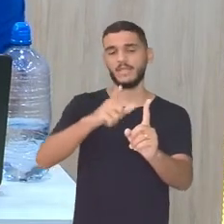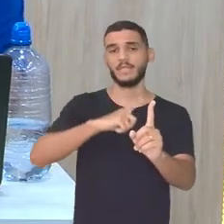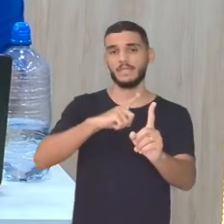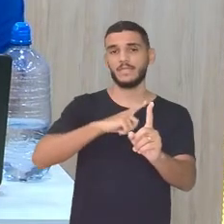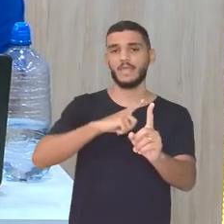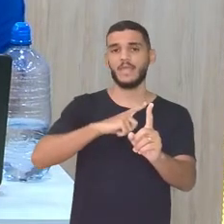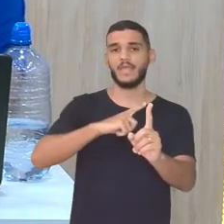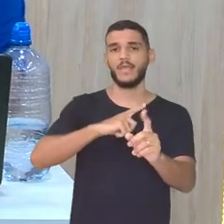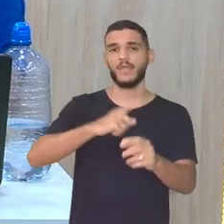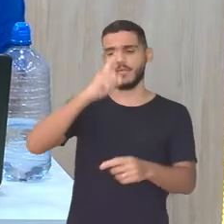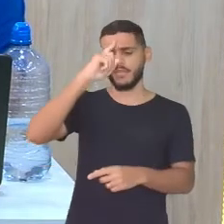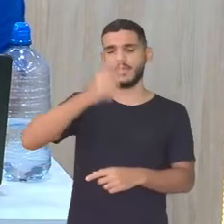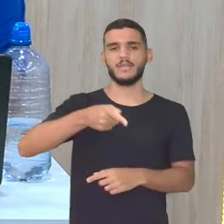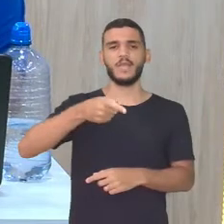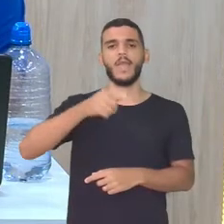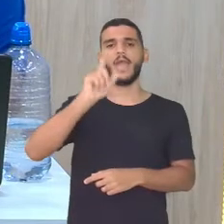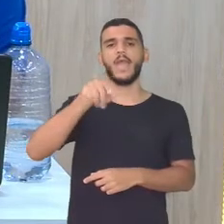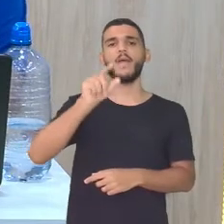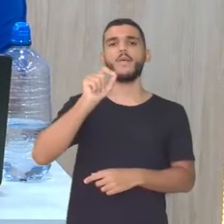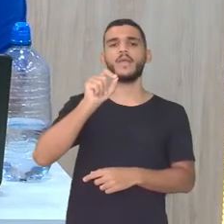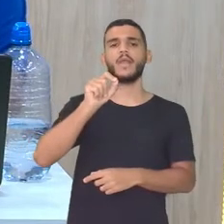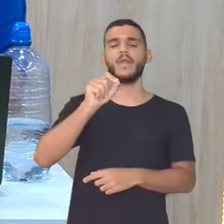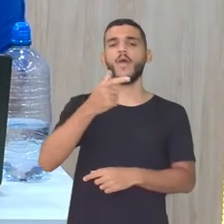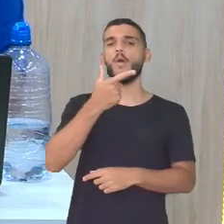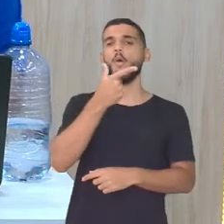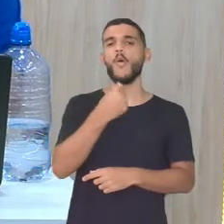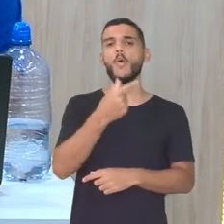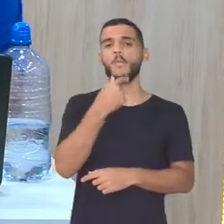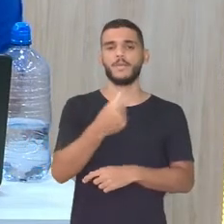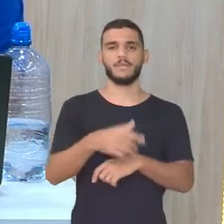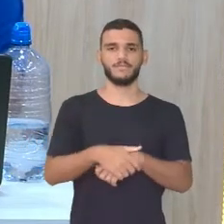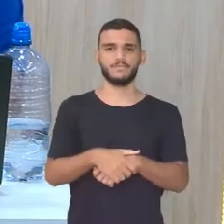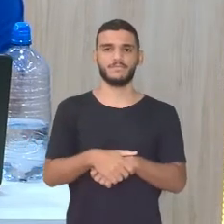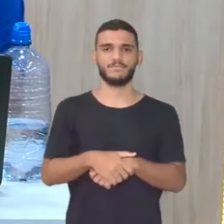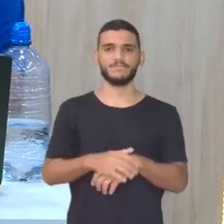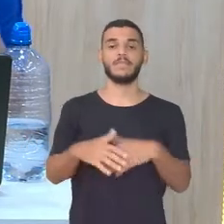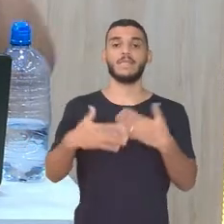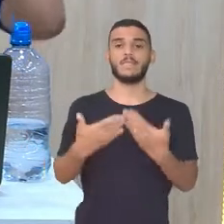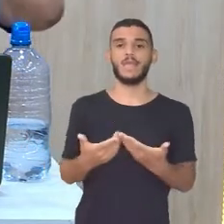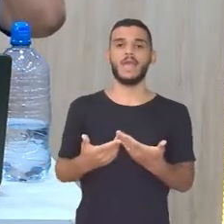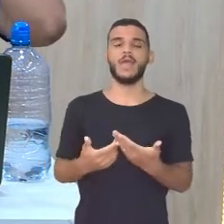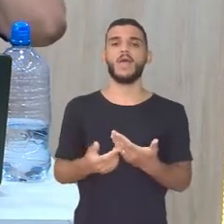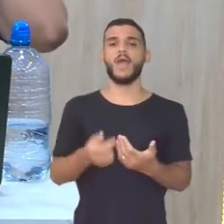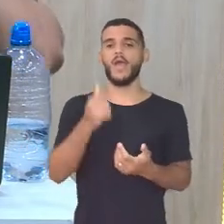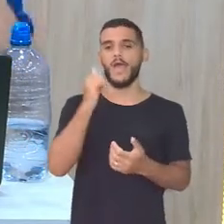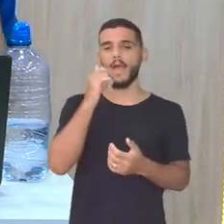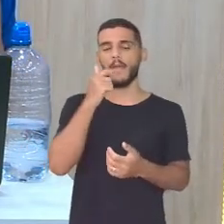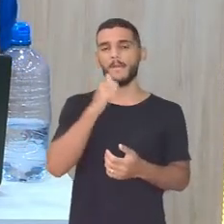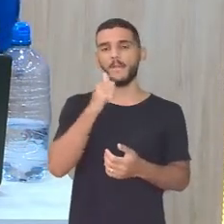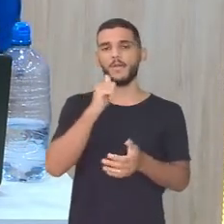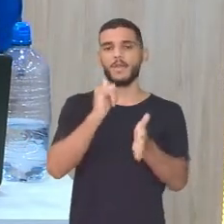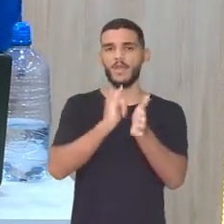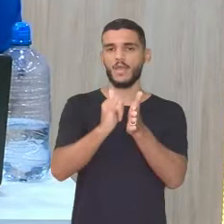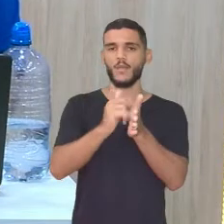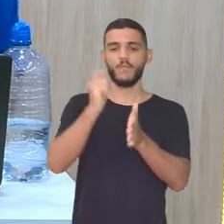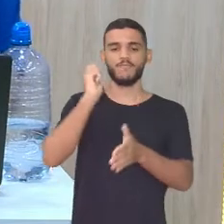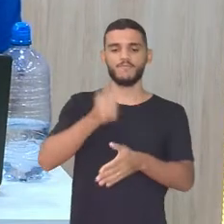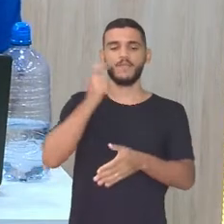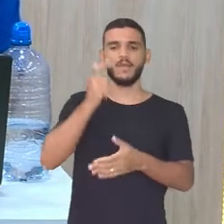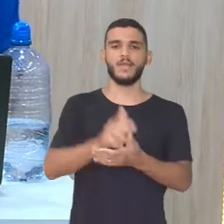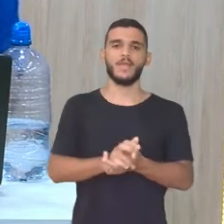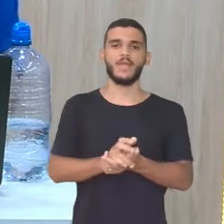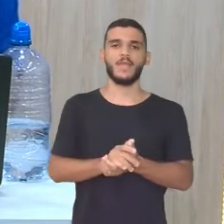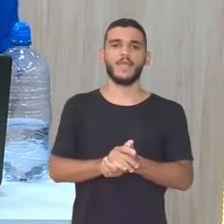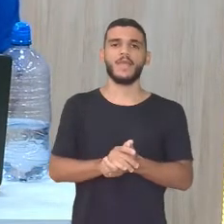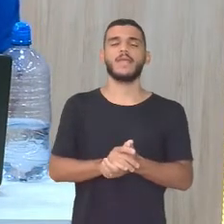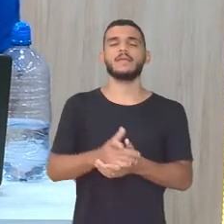homens. São todos homens, é verdade. Embora a madrinha esteja lá, né? Esteja Ajudando lá. e a gente não manter sabe a até onde estrutura. ela foi coagida